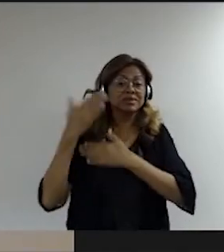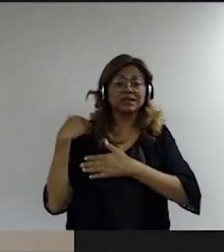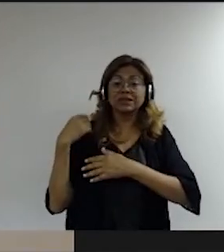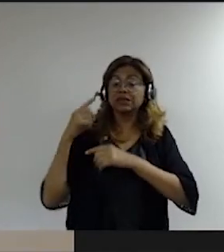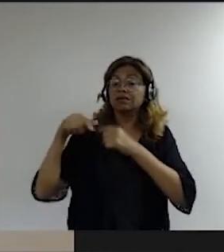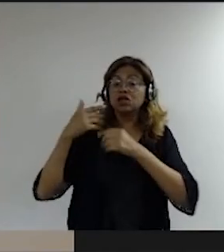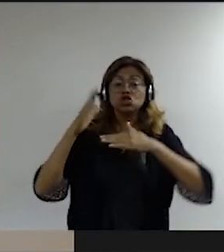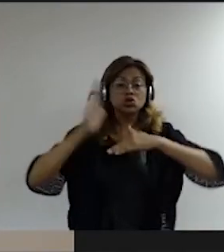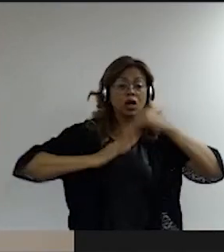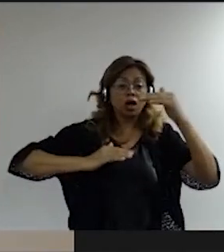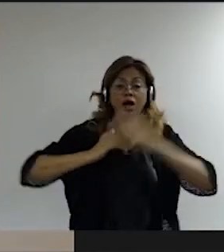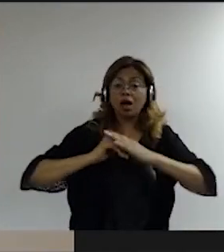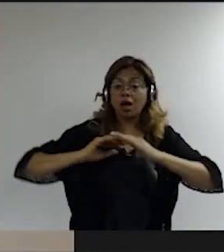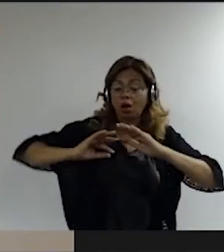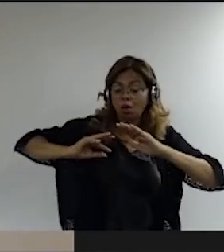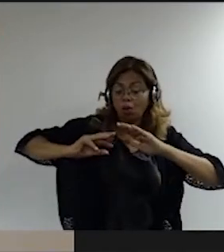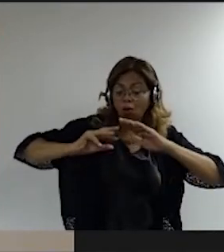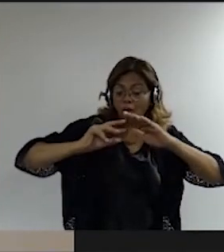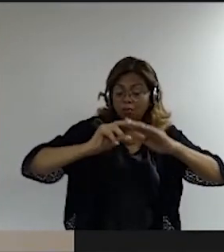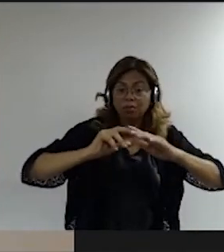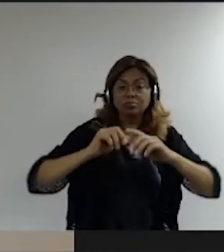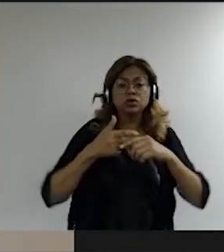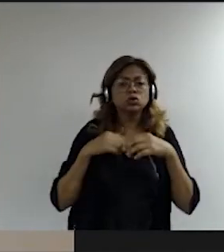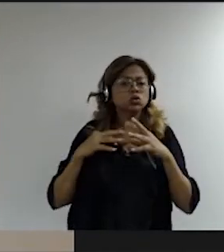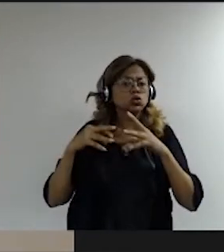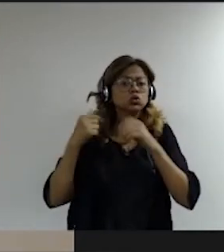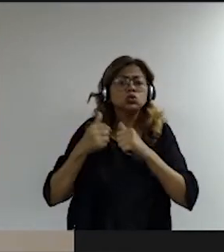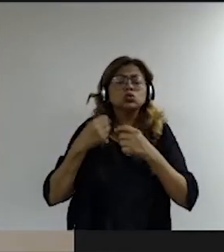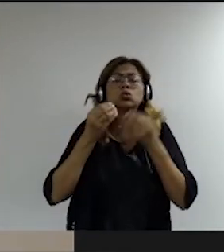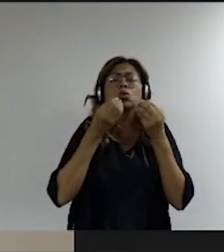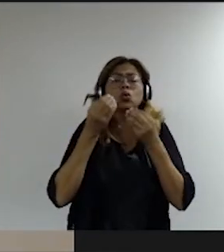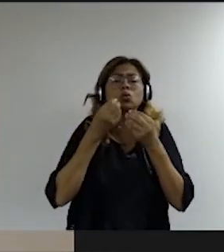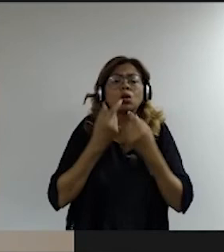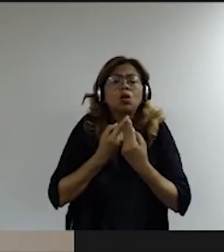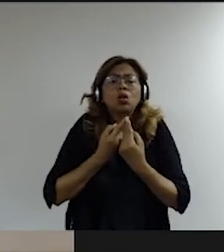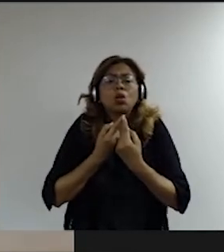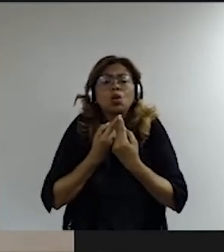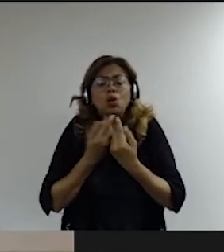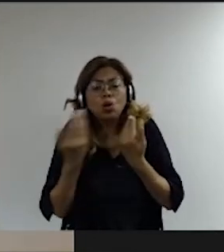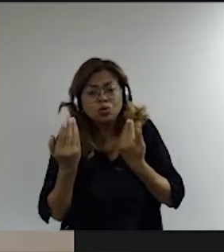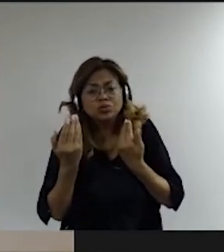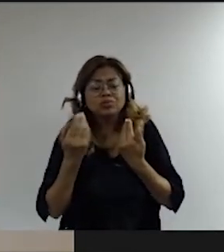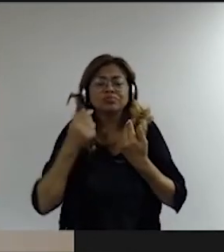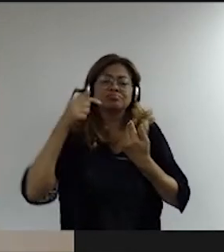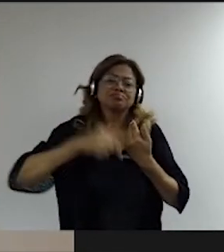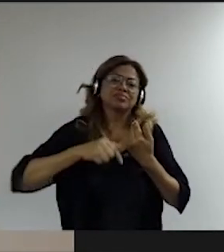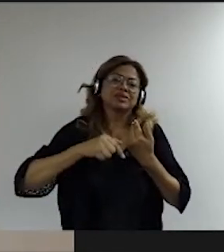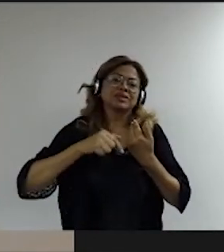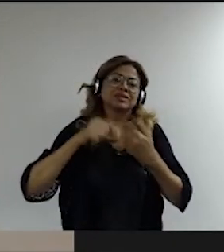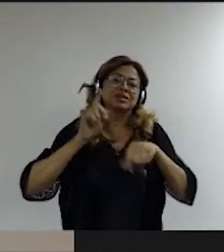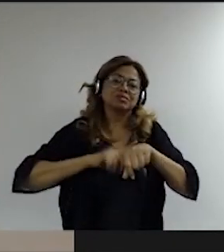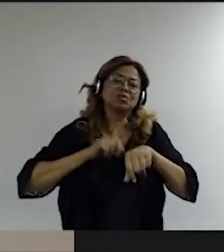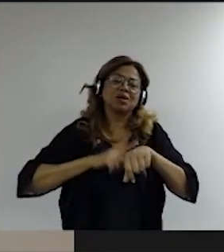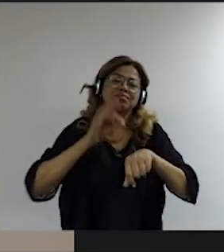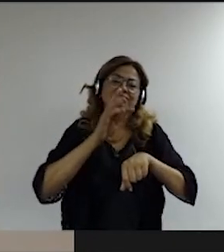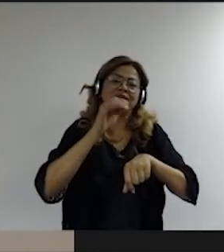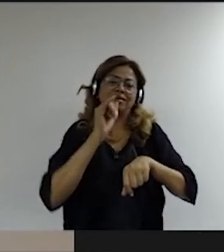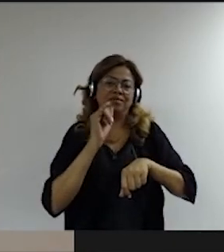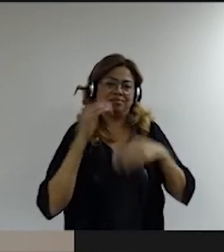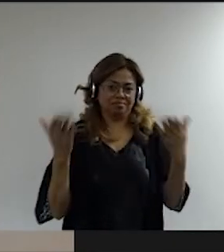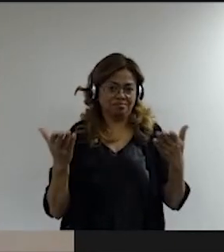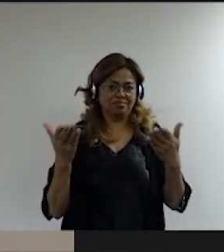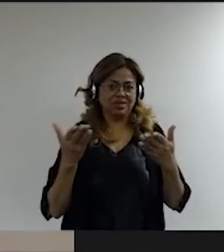carreira quase longe desse ambiente digitalizado. Então, esse desafio vai ter que ser de escolhas